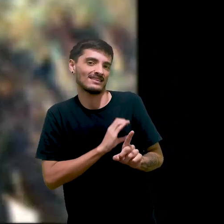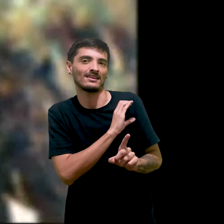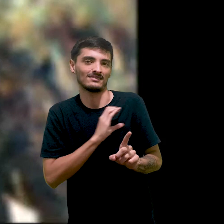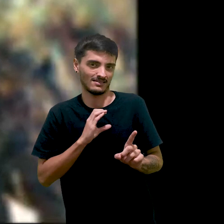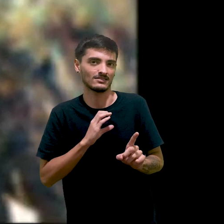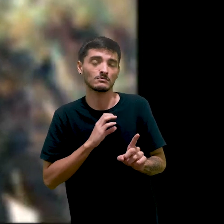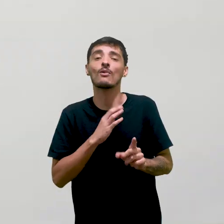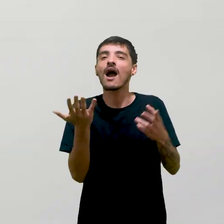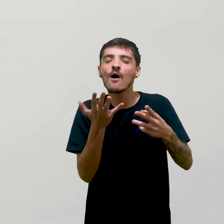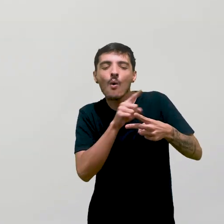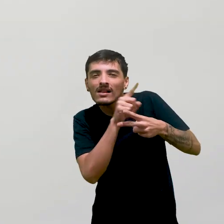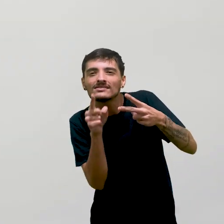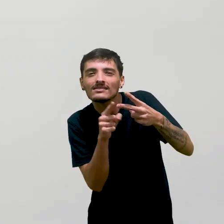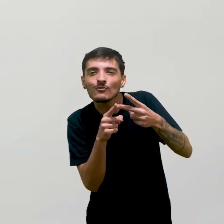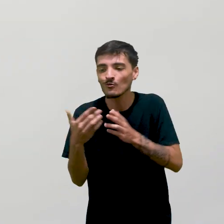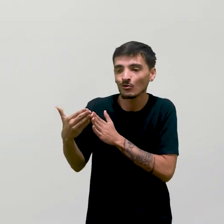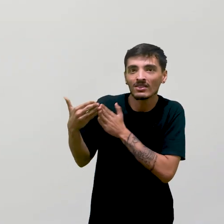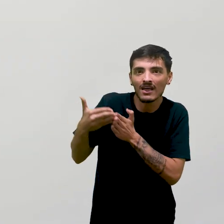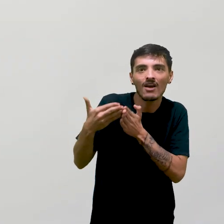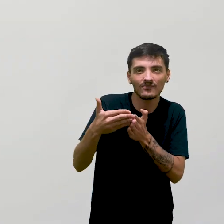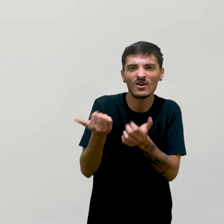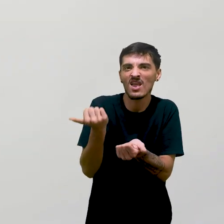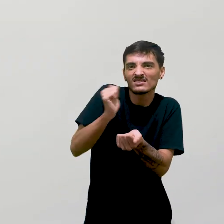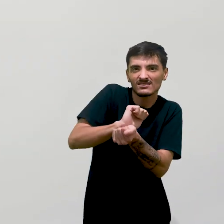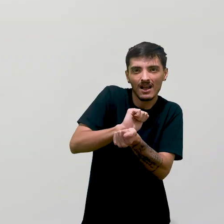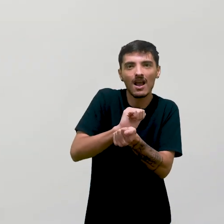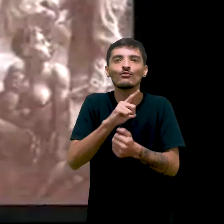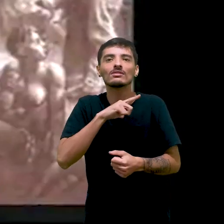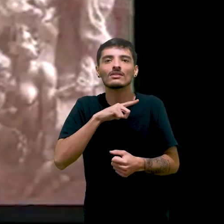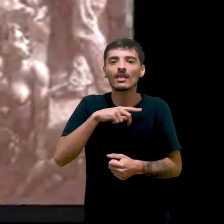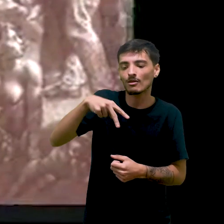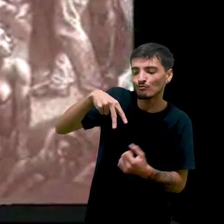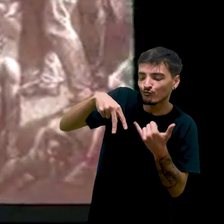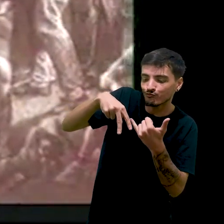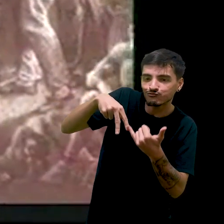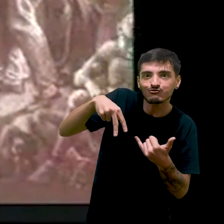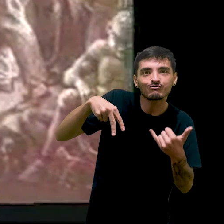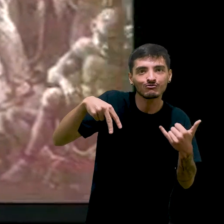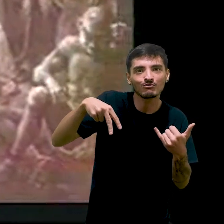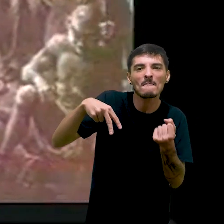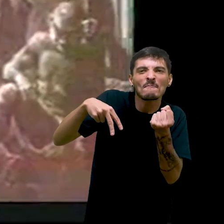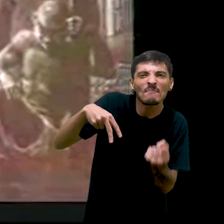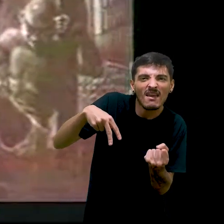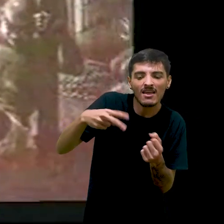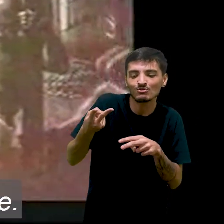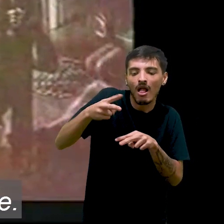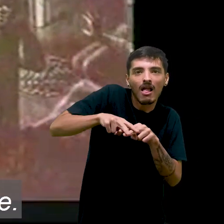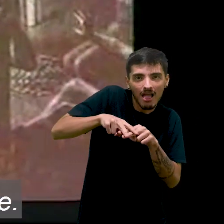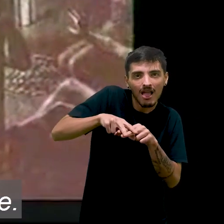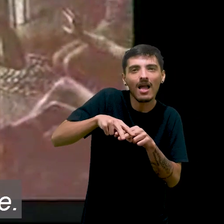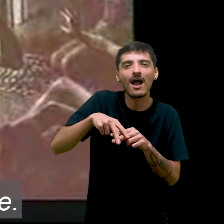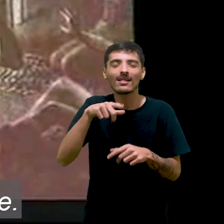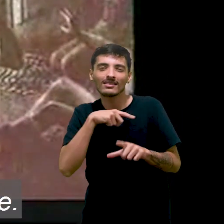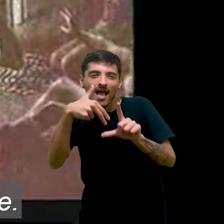da catequização. No segundo caso, você tem uma imagem de um navio negreiro focando num escravo acorrentado a uma bola de ferro, que